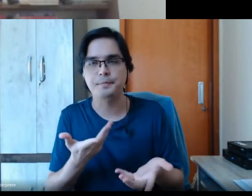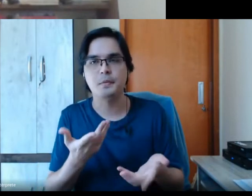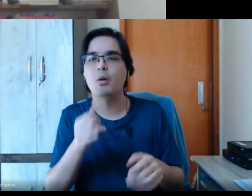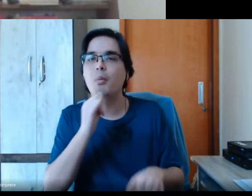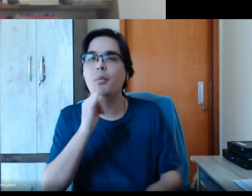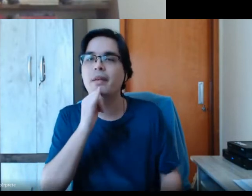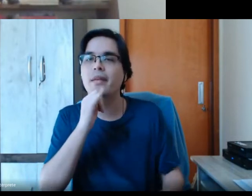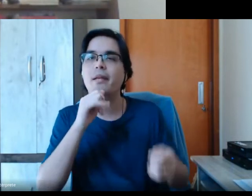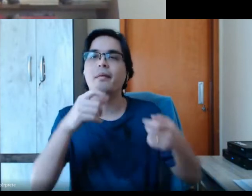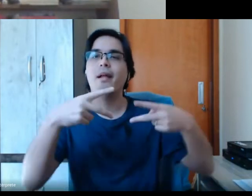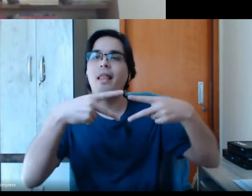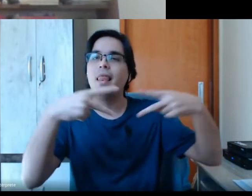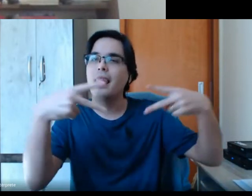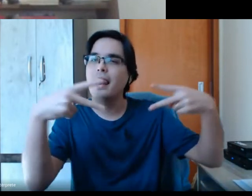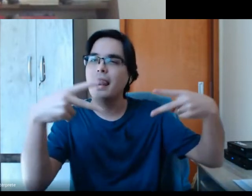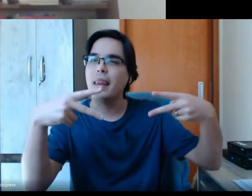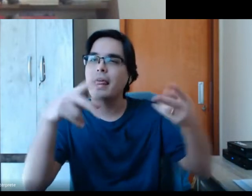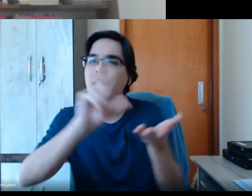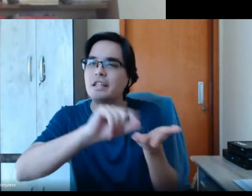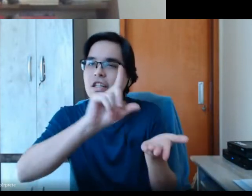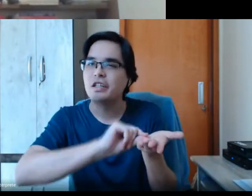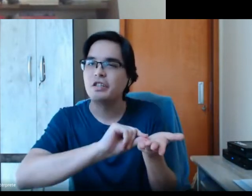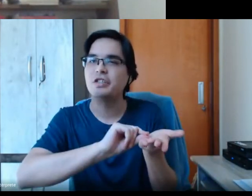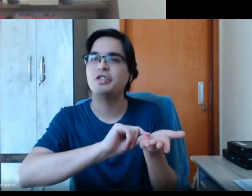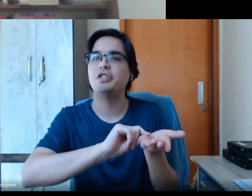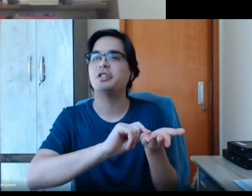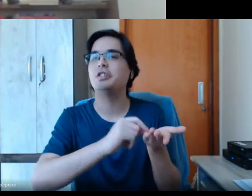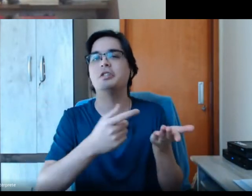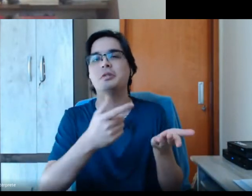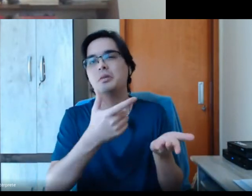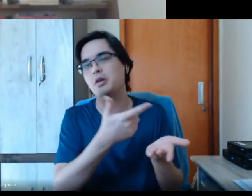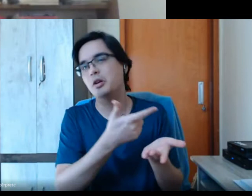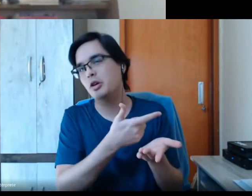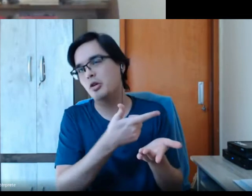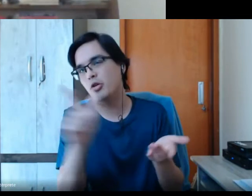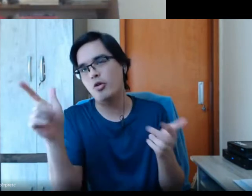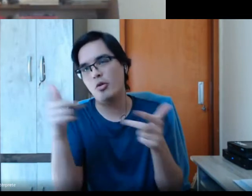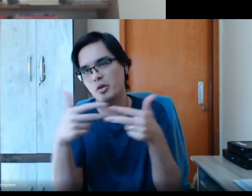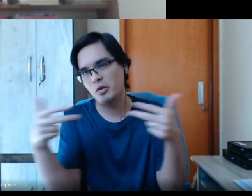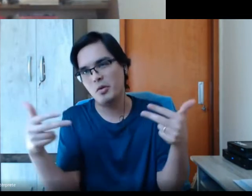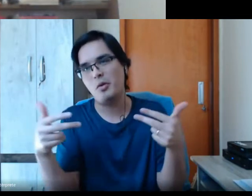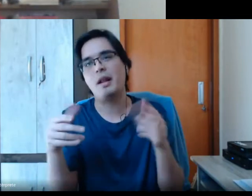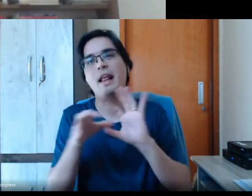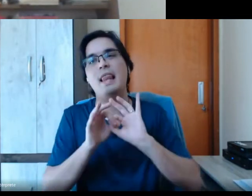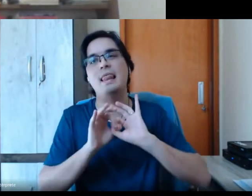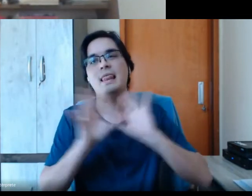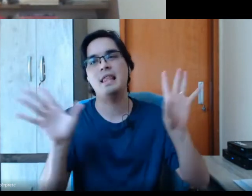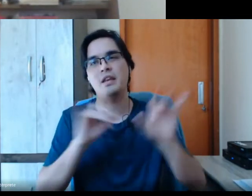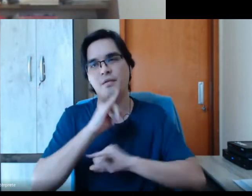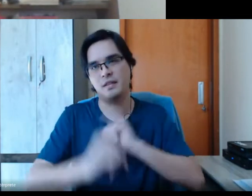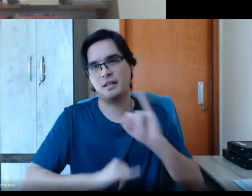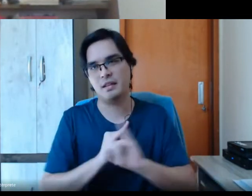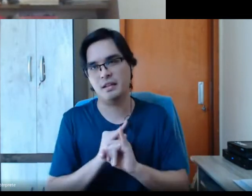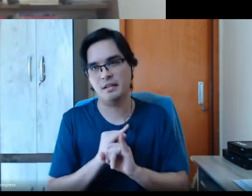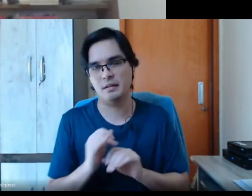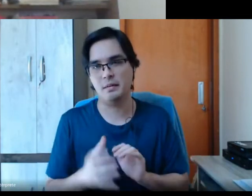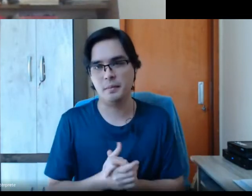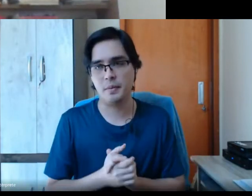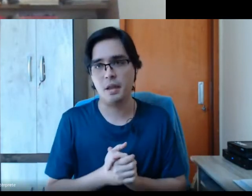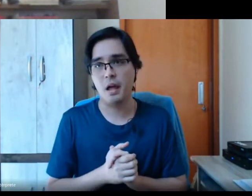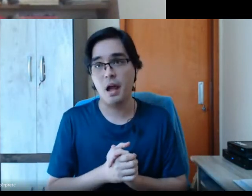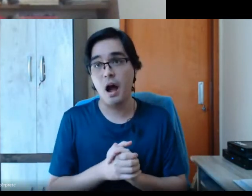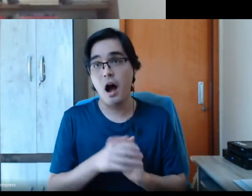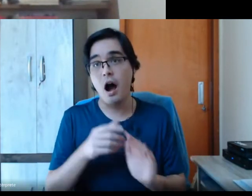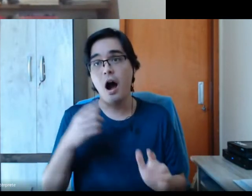mais que a gente vai ter que fazer nesse momento difícil, sendo que está tudo cadastrado no SIGA. Aí eu fico na dúvida da relevância da gente